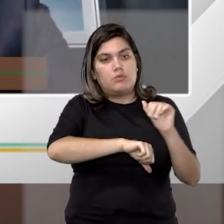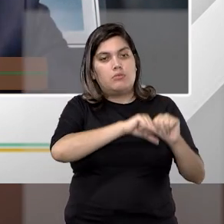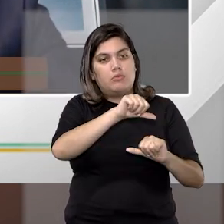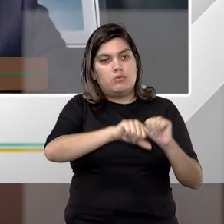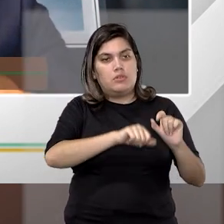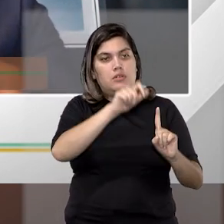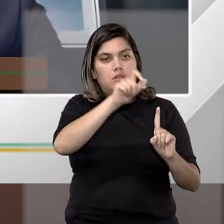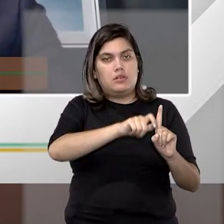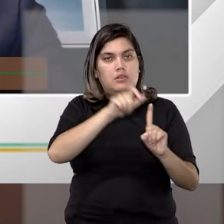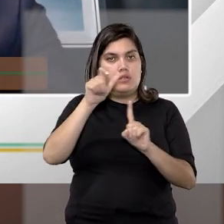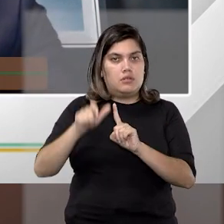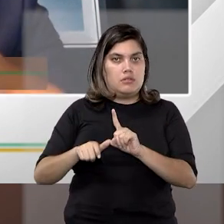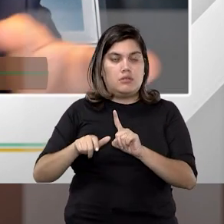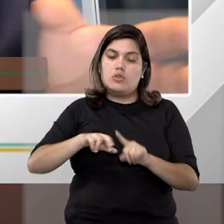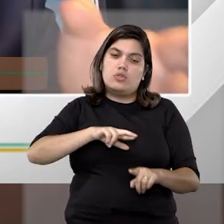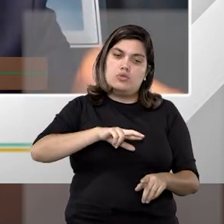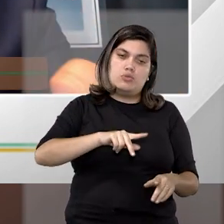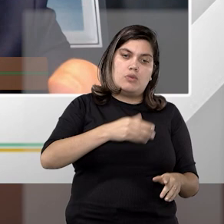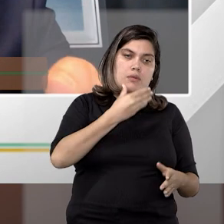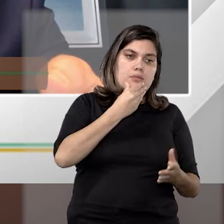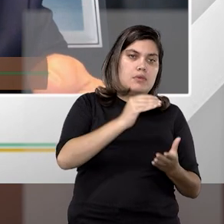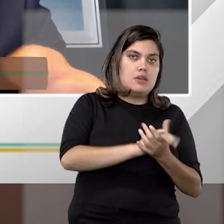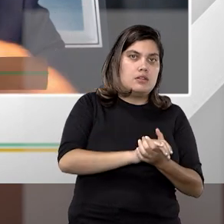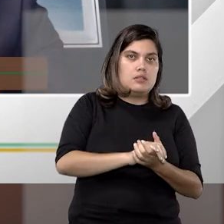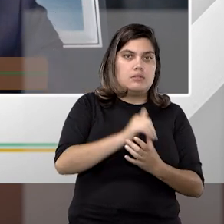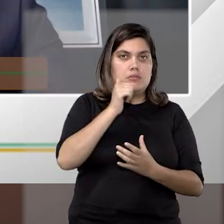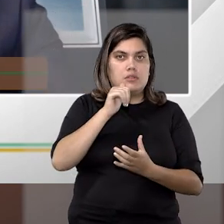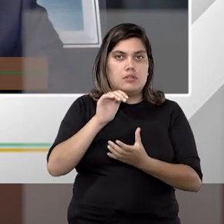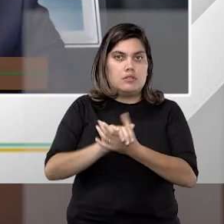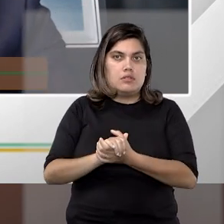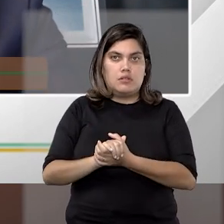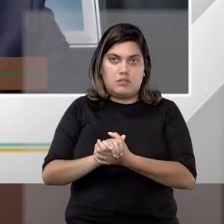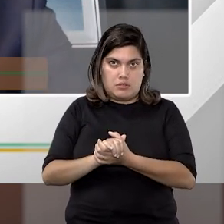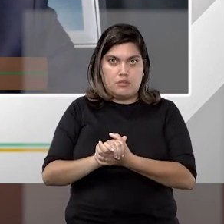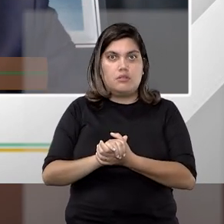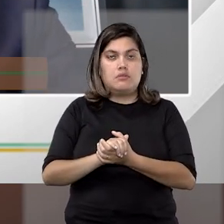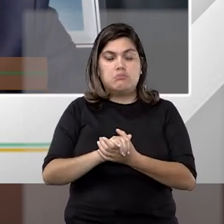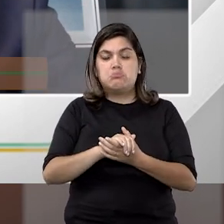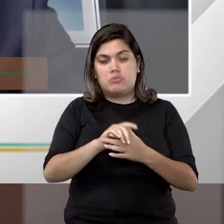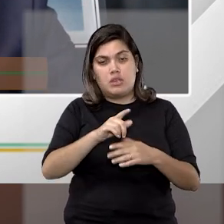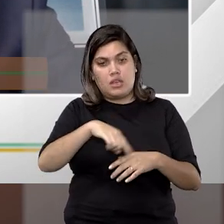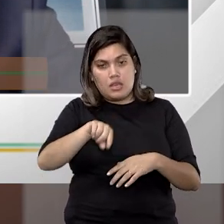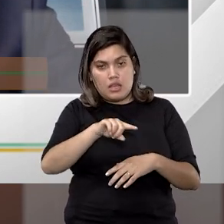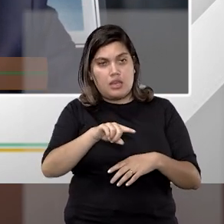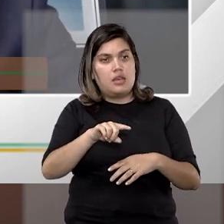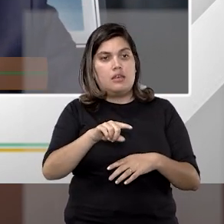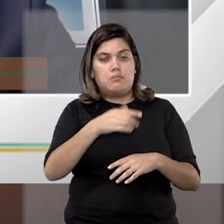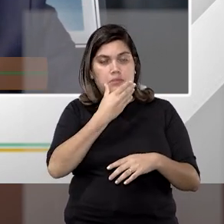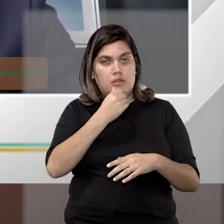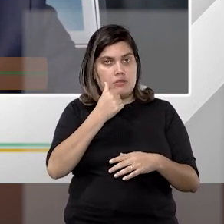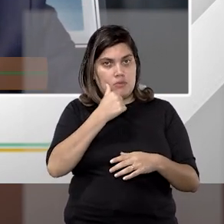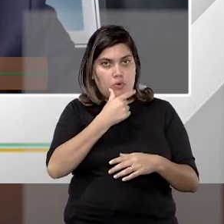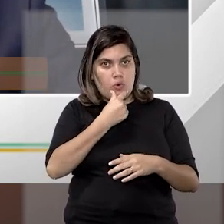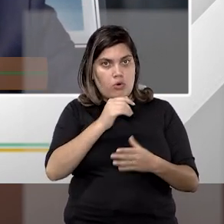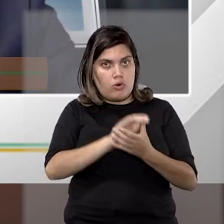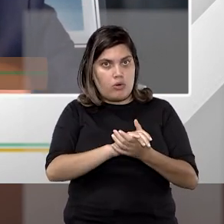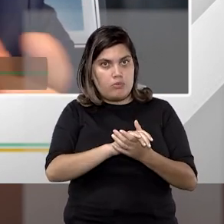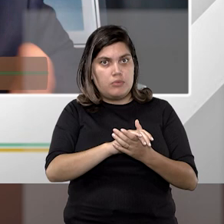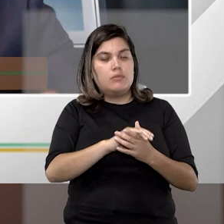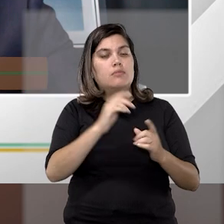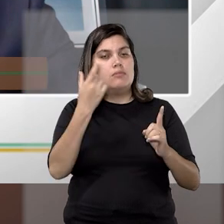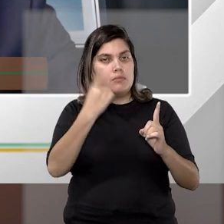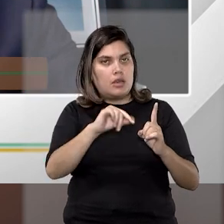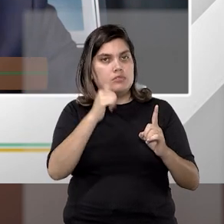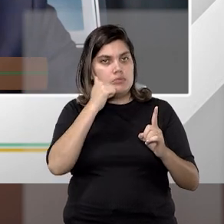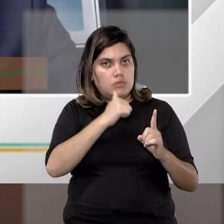mesmo crime mudando os sujeitos né marido batendo uma mulher não terá direito ao benefício a ideia